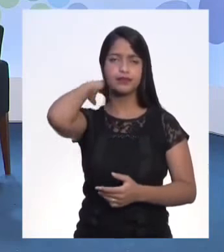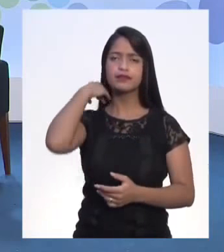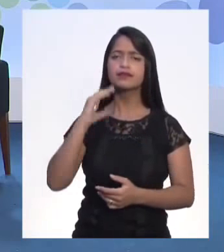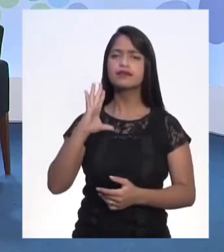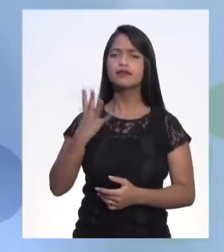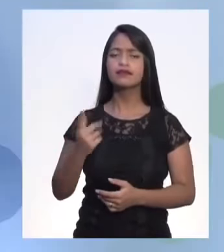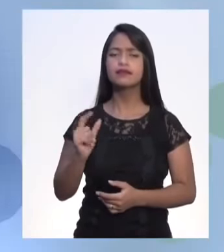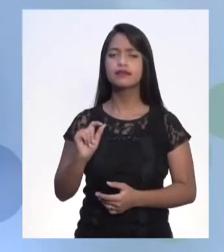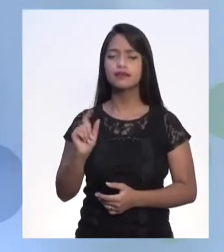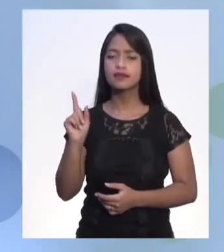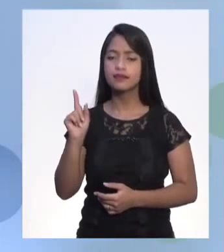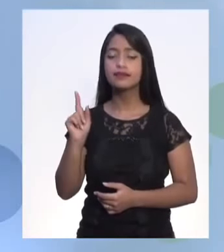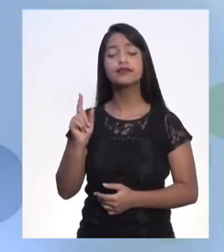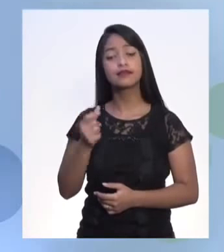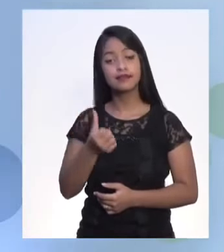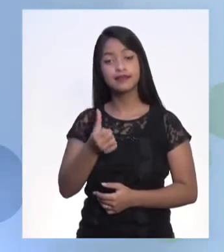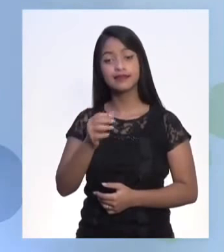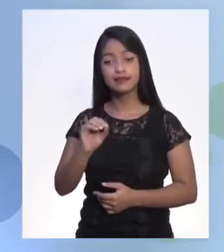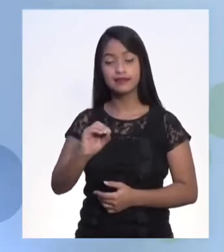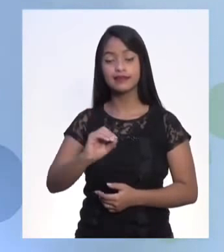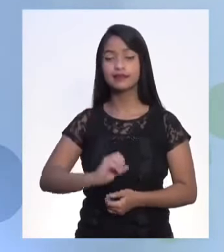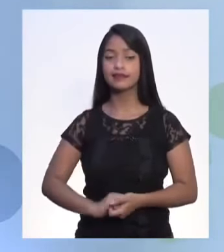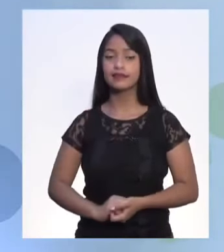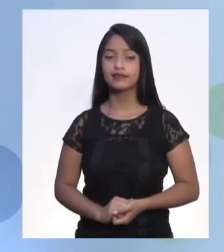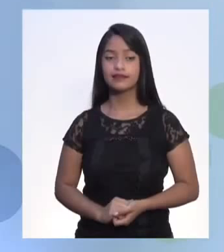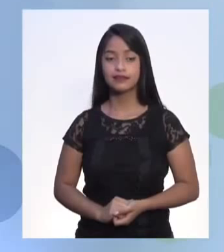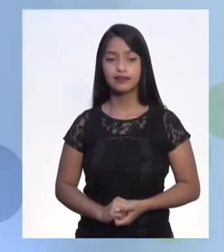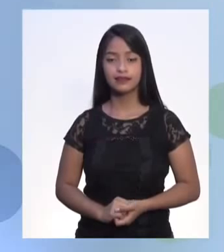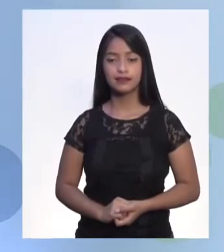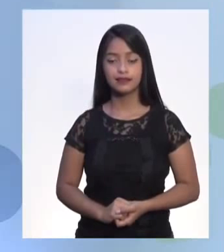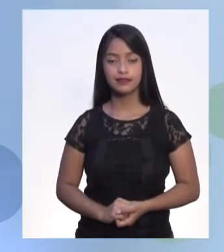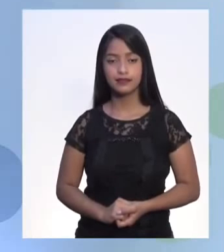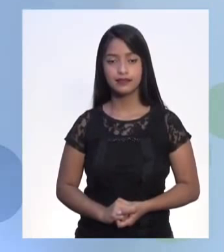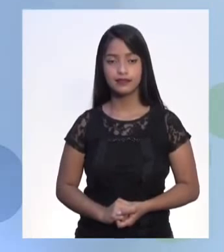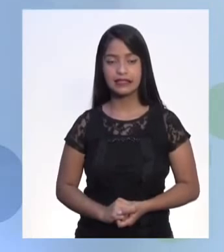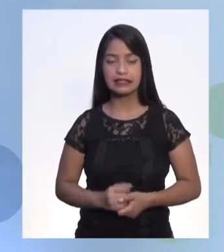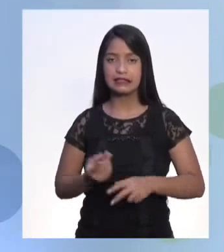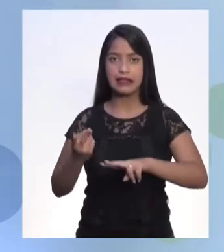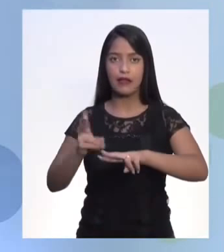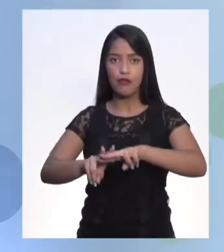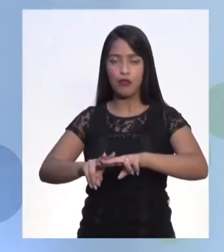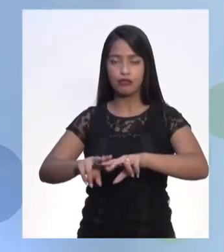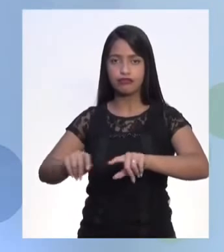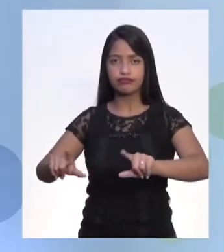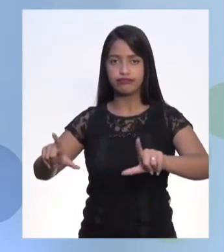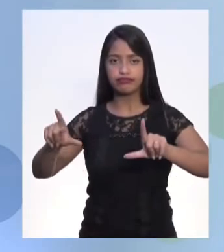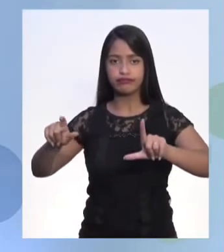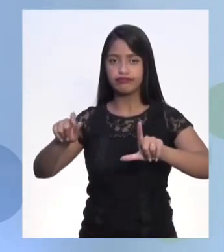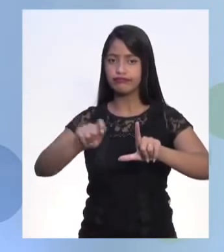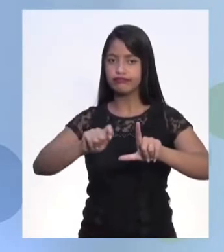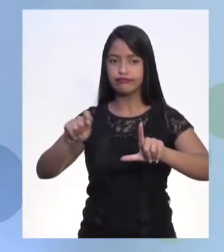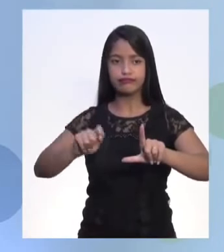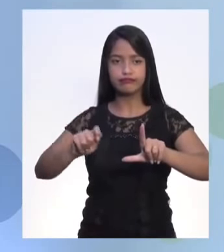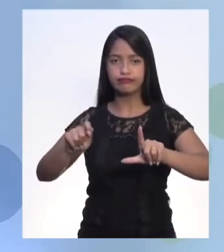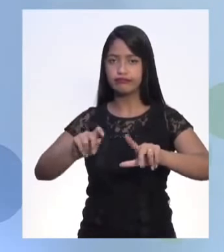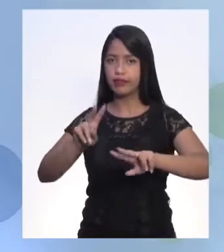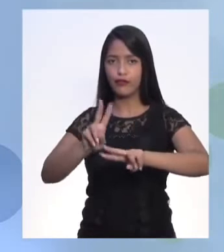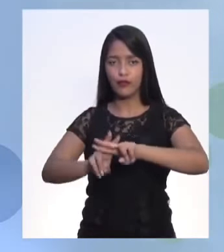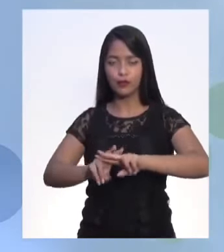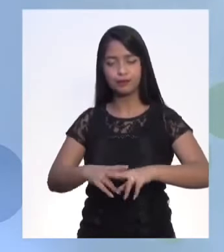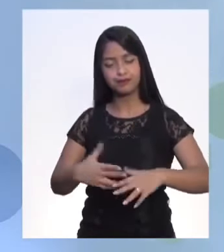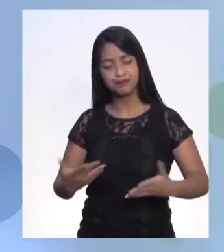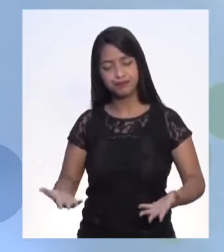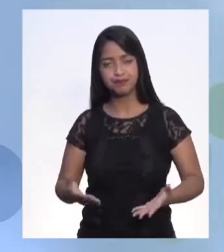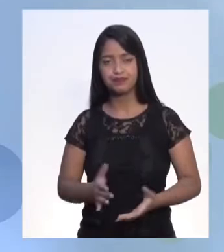ela indicavam o os 60 viu que tá acontecendo acabou e não vai tá